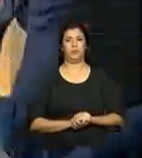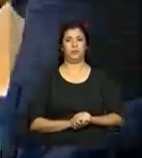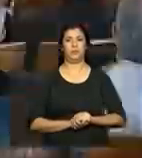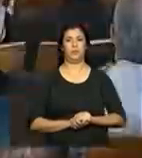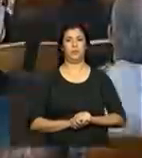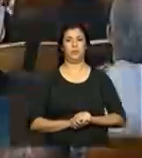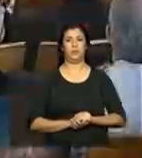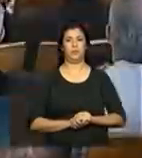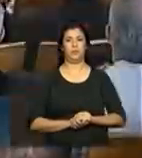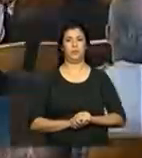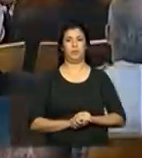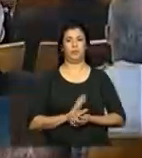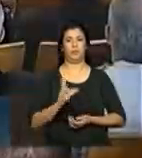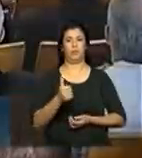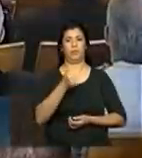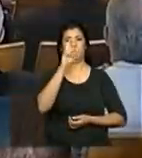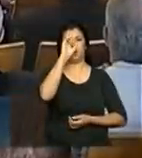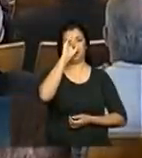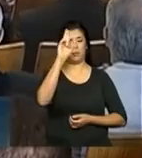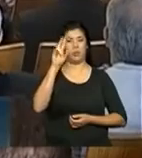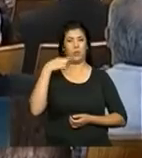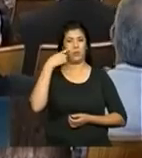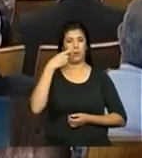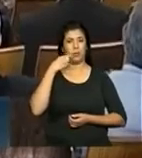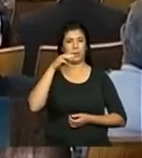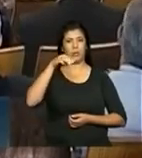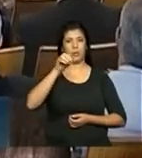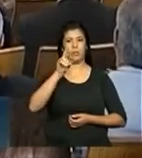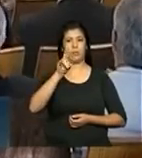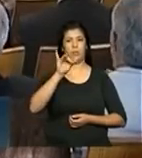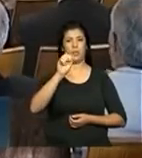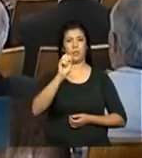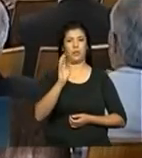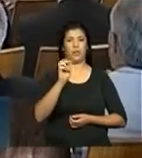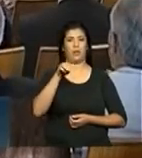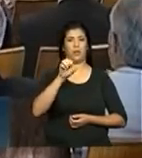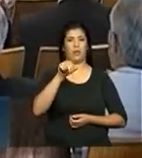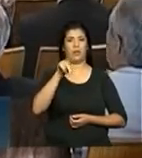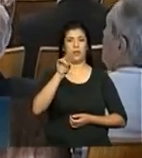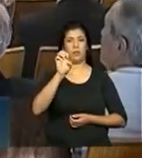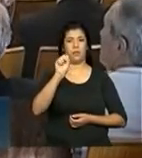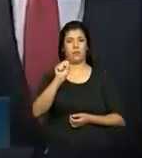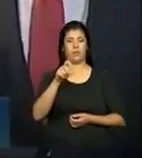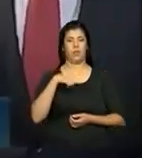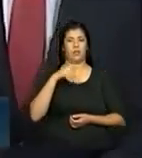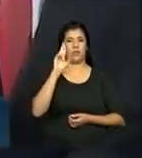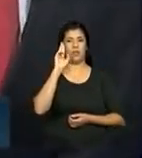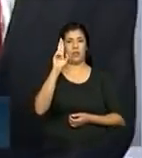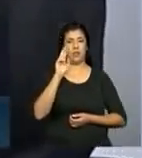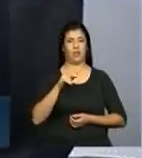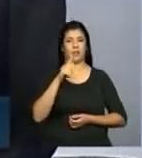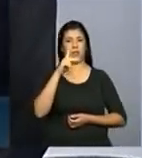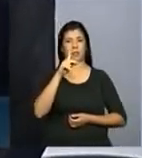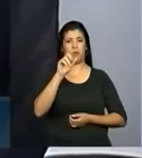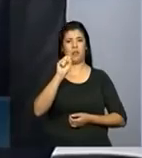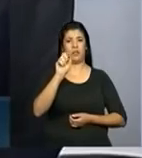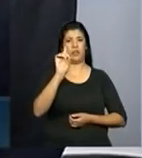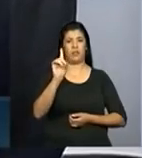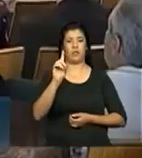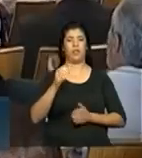Deputados, o excelentíssimo senhor deputado Moreira Mendes, líder do PSD na Câmara dos